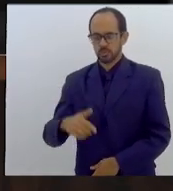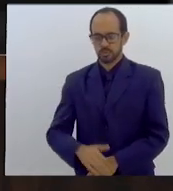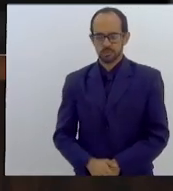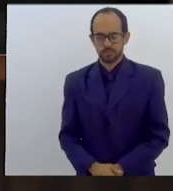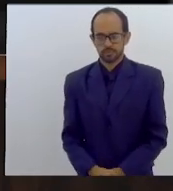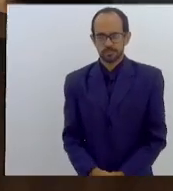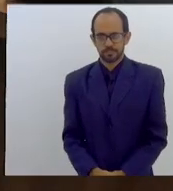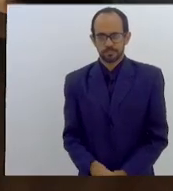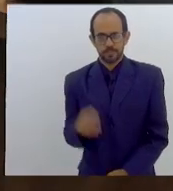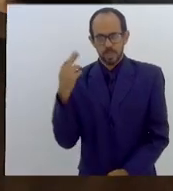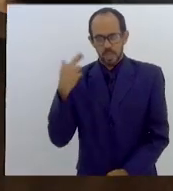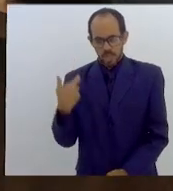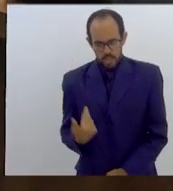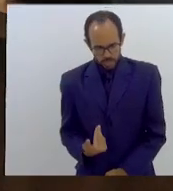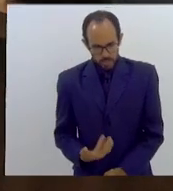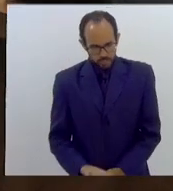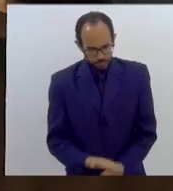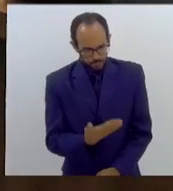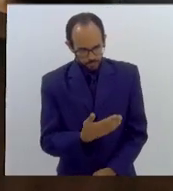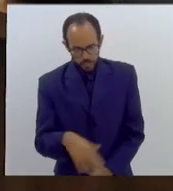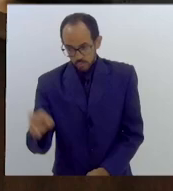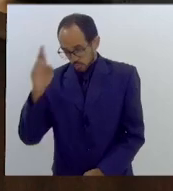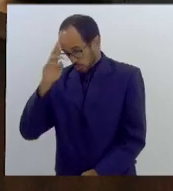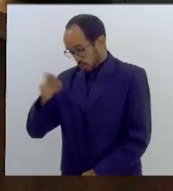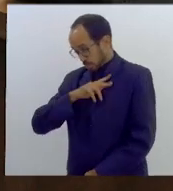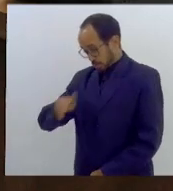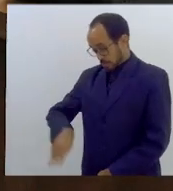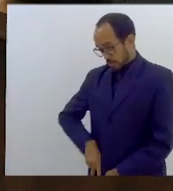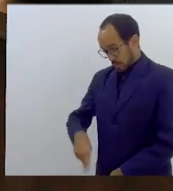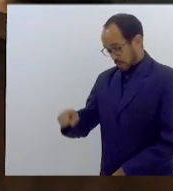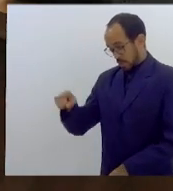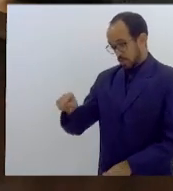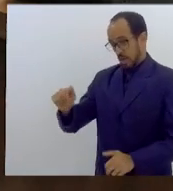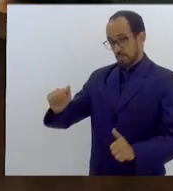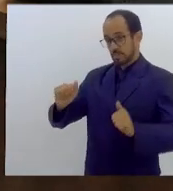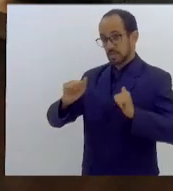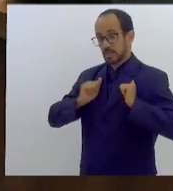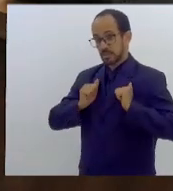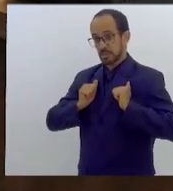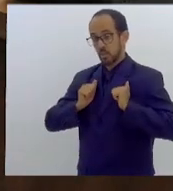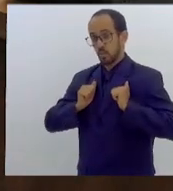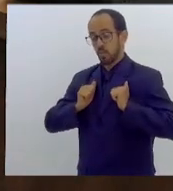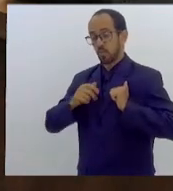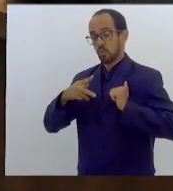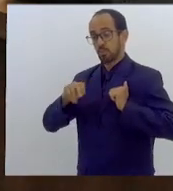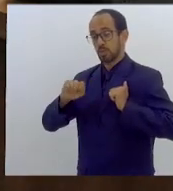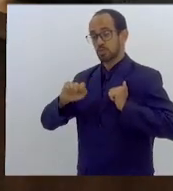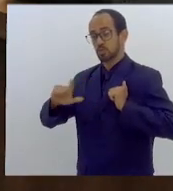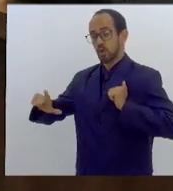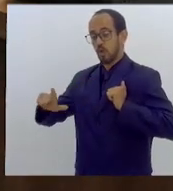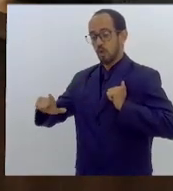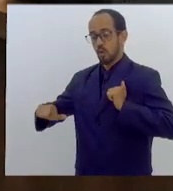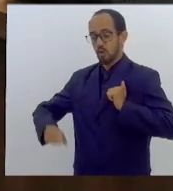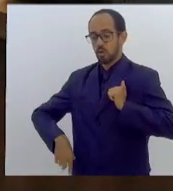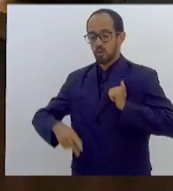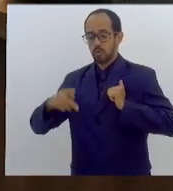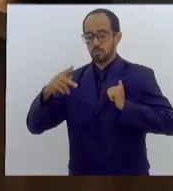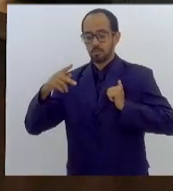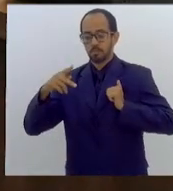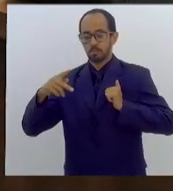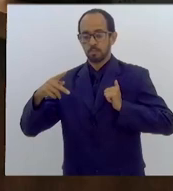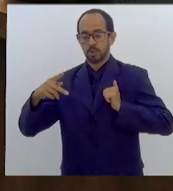Renata Souza. Senhor presidente, por favor, consignar a abstenção da bancada do PSOL no projeto de